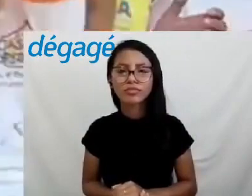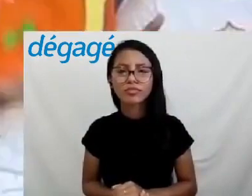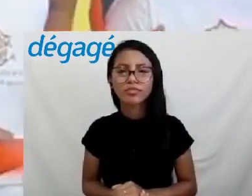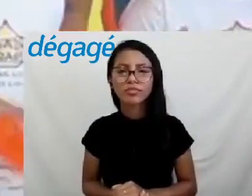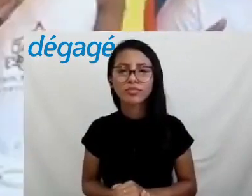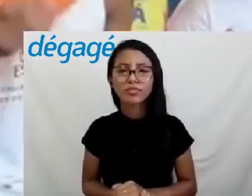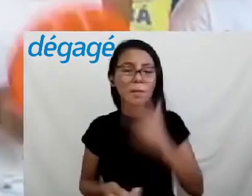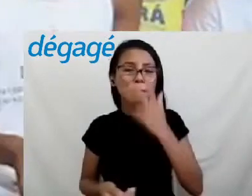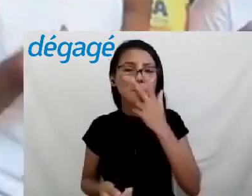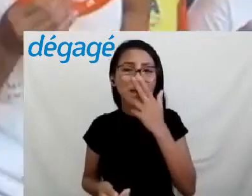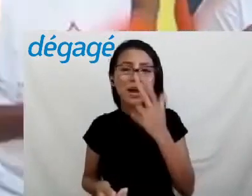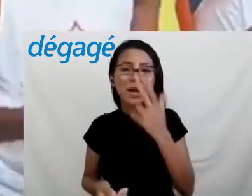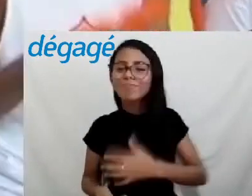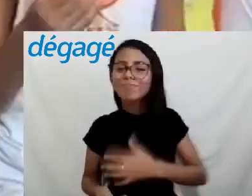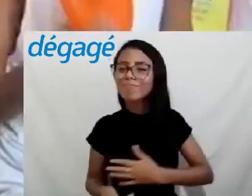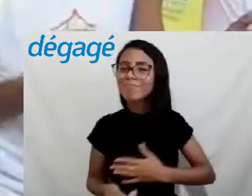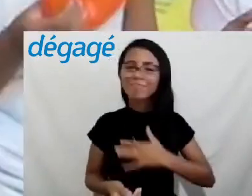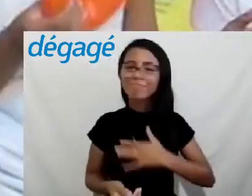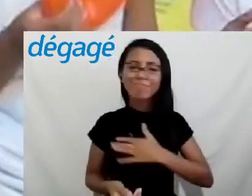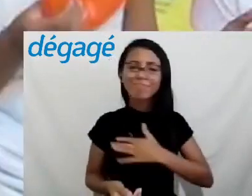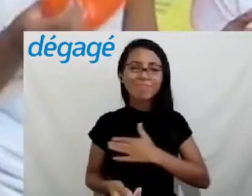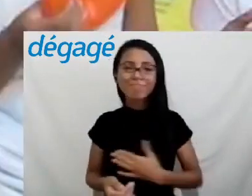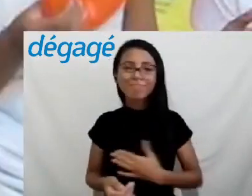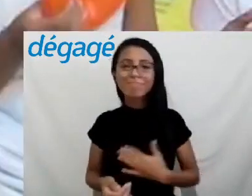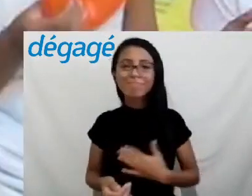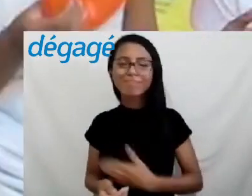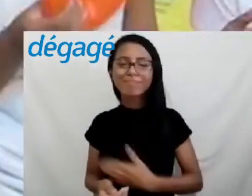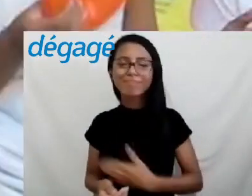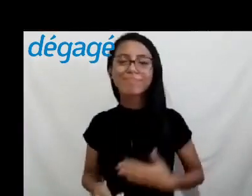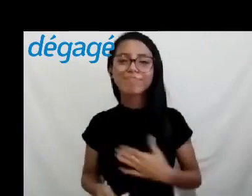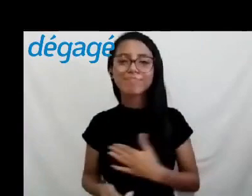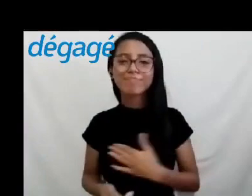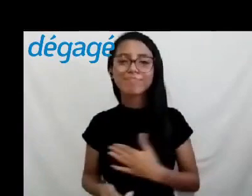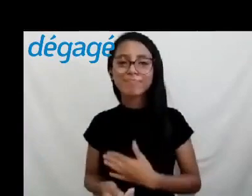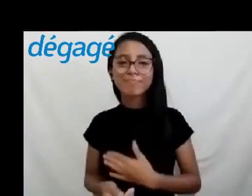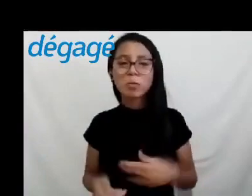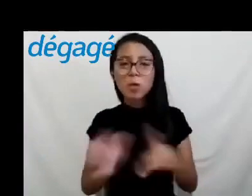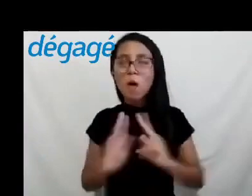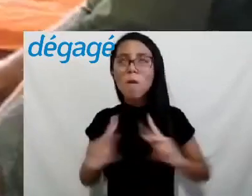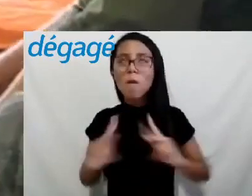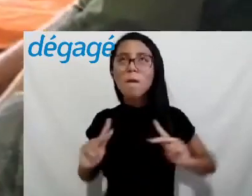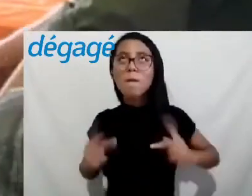mágica, né? Reveladora ali do ser humano, seja...